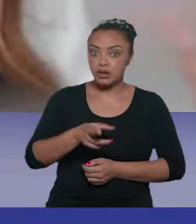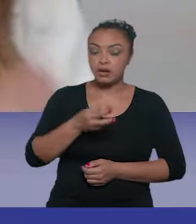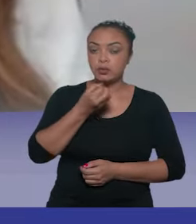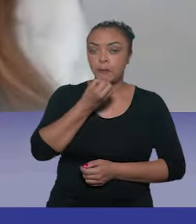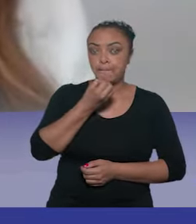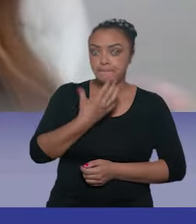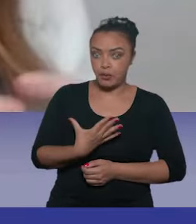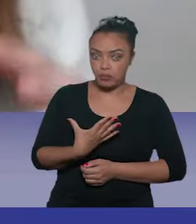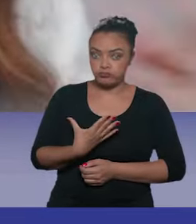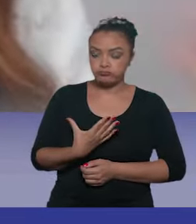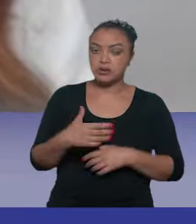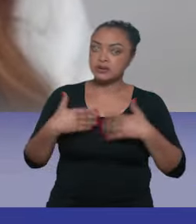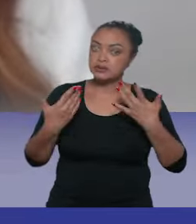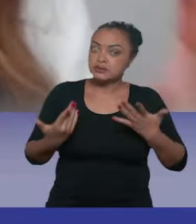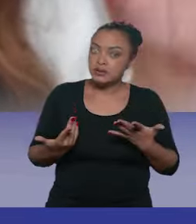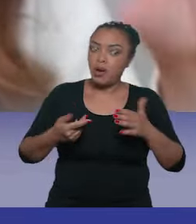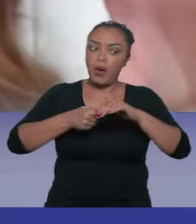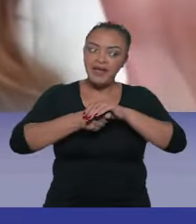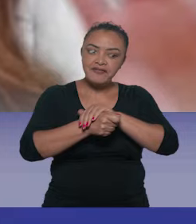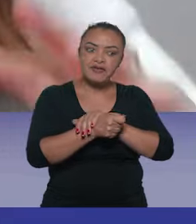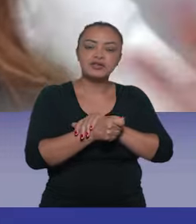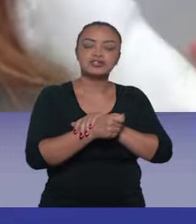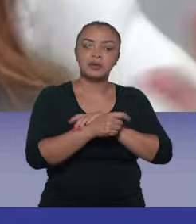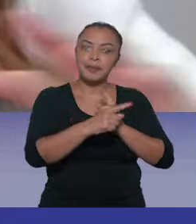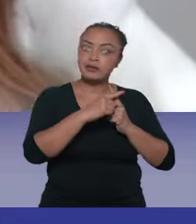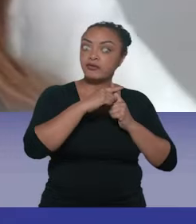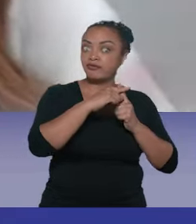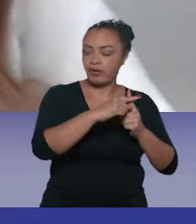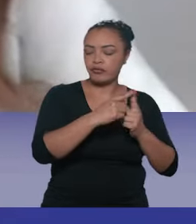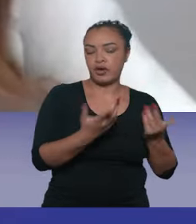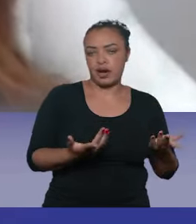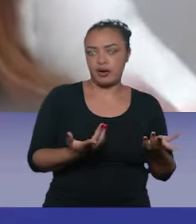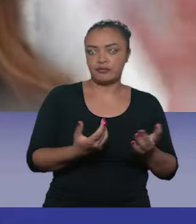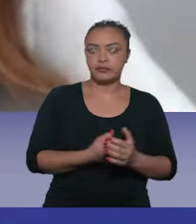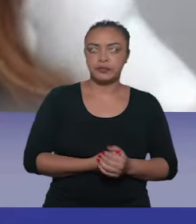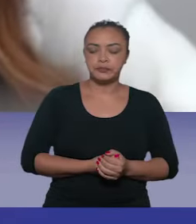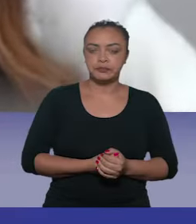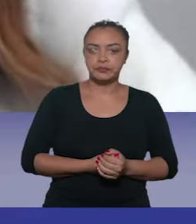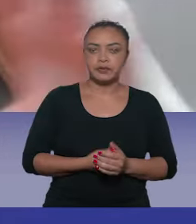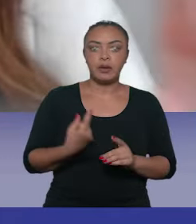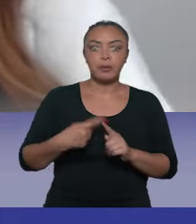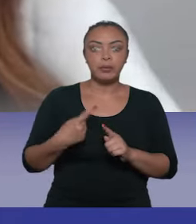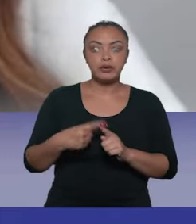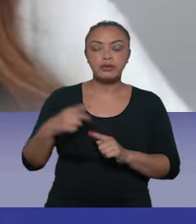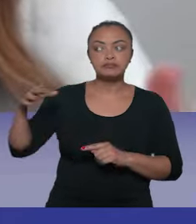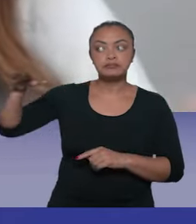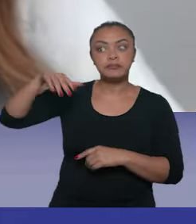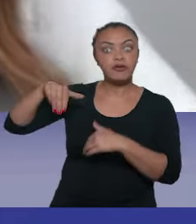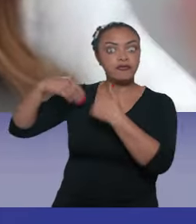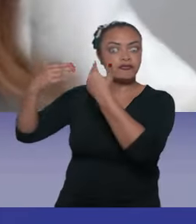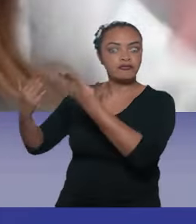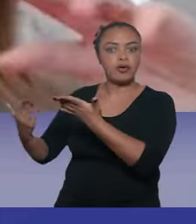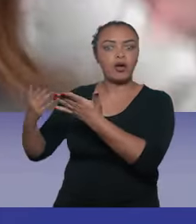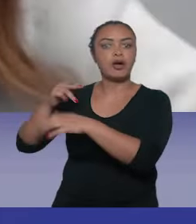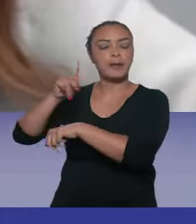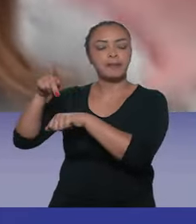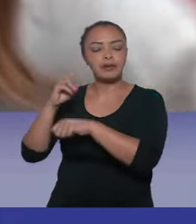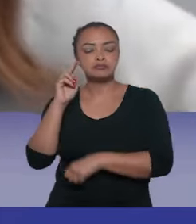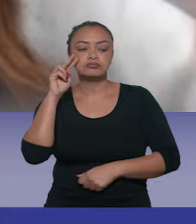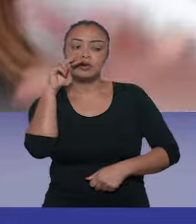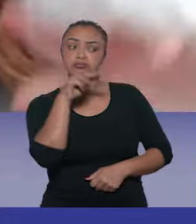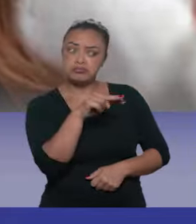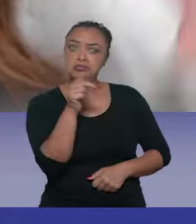teve esses bons resultados, isso já coloca a gente numa rota de investimento muito mais favorável, porque para todos os investidores a gente volta ao